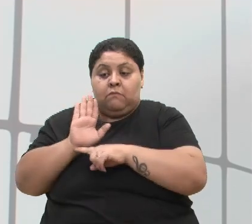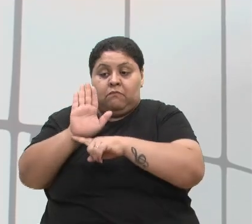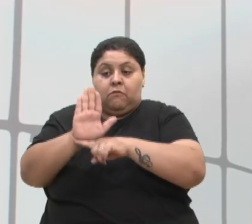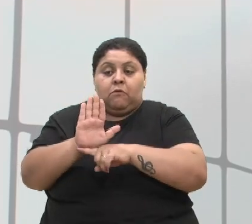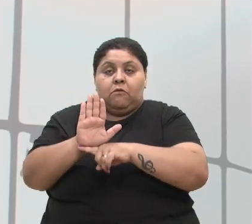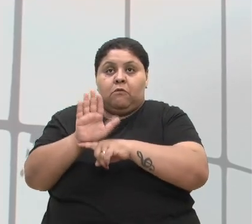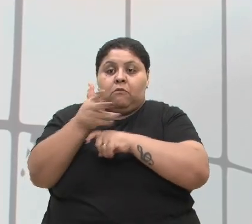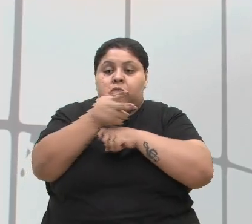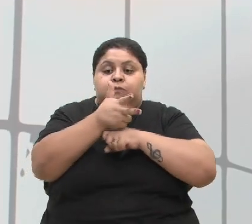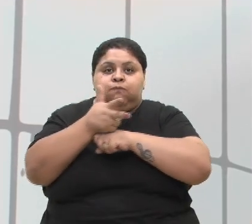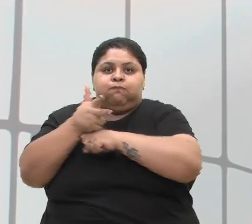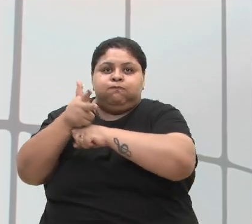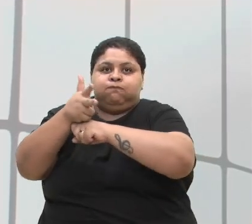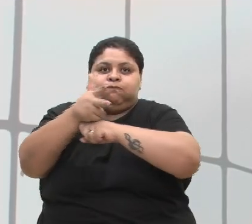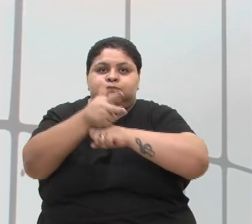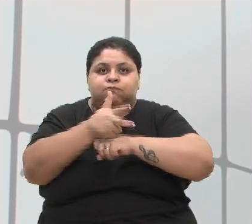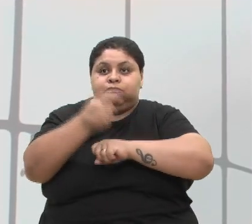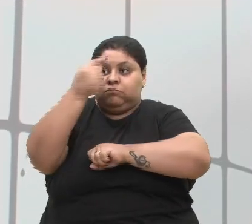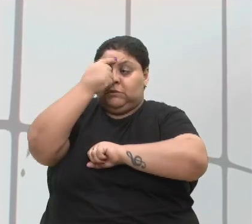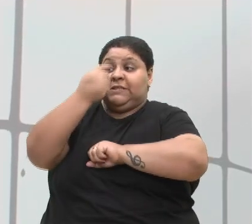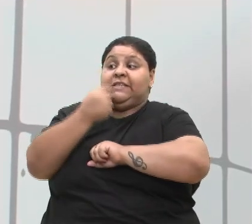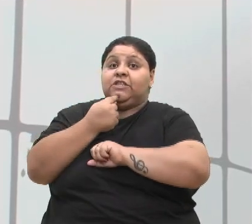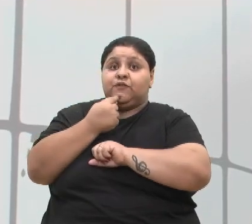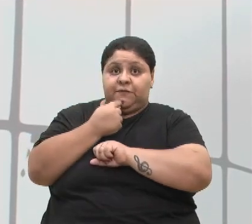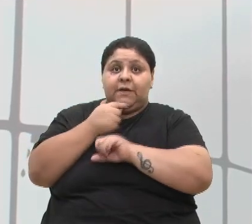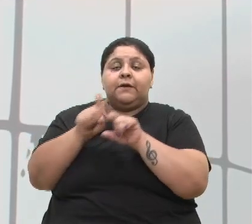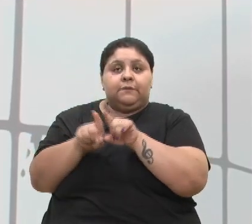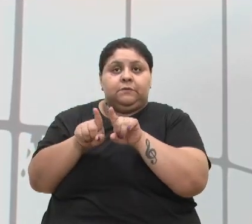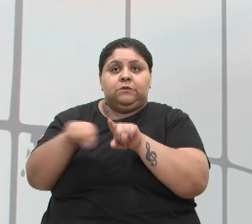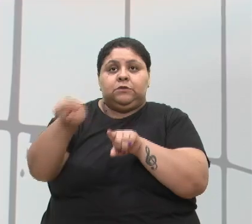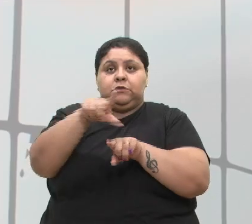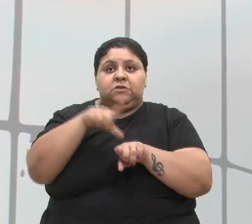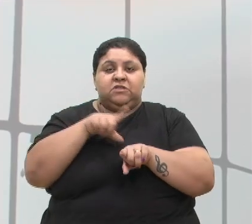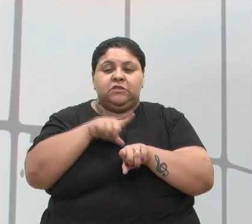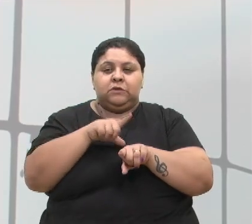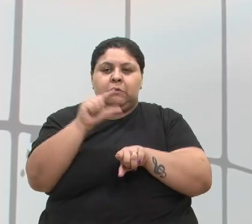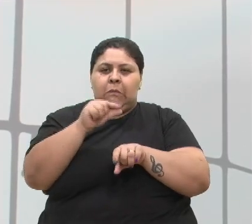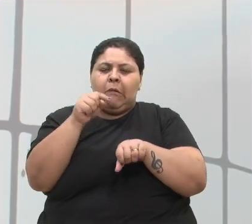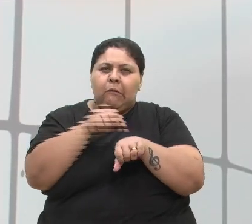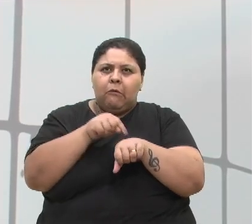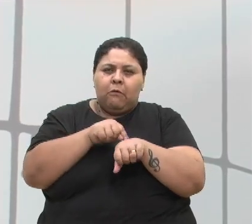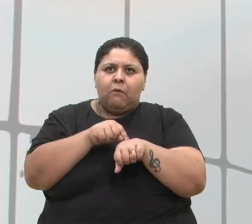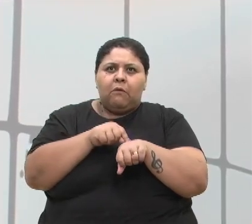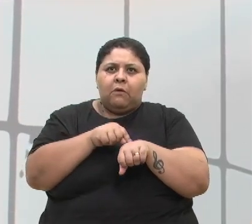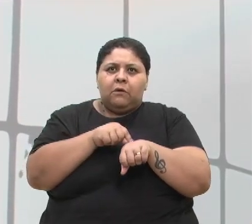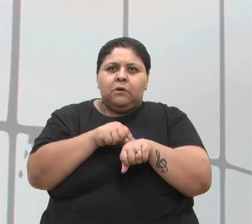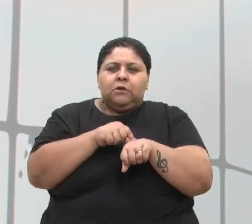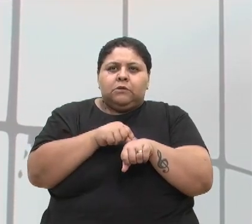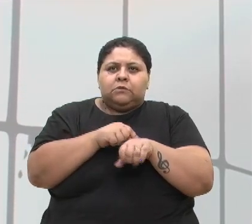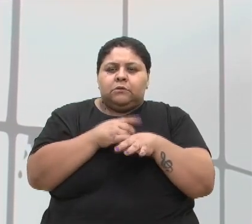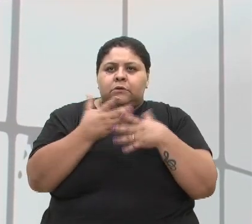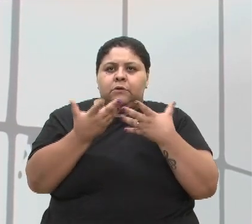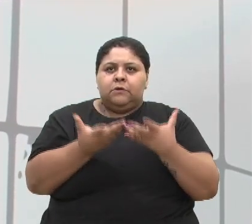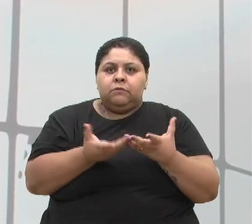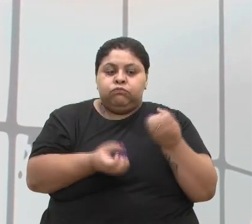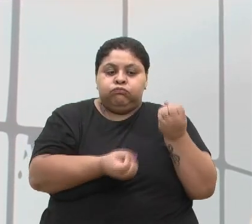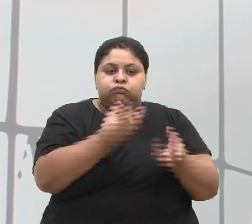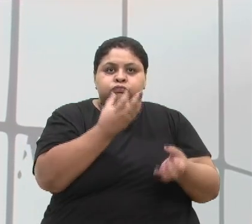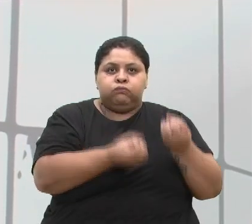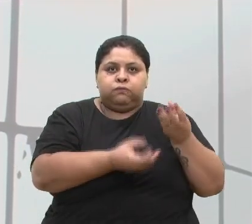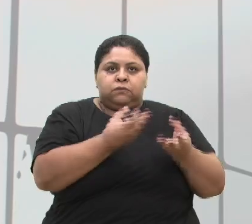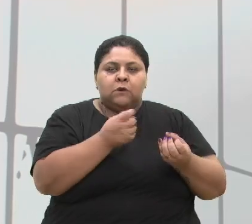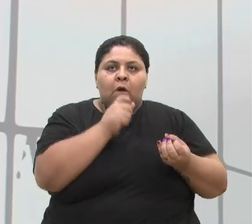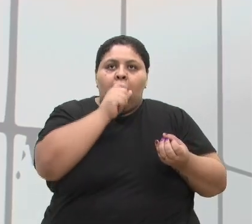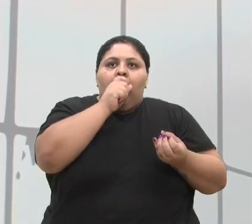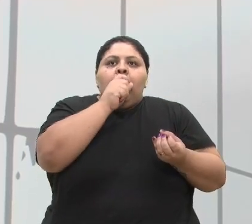câmeras consigam, inclusive, identificar, né? Nós tivemos recentemente casos de incêndio